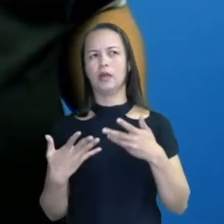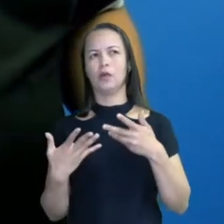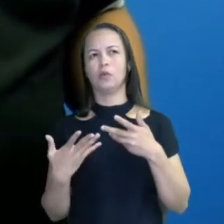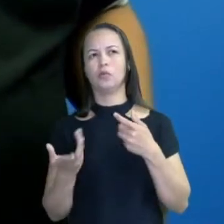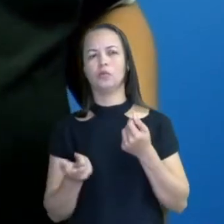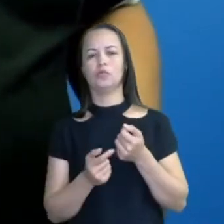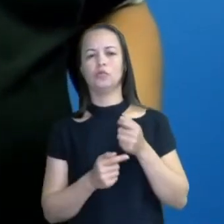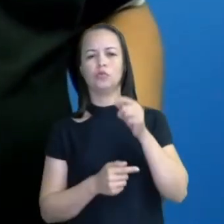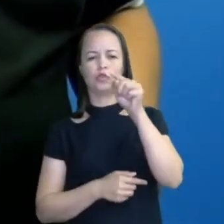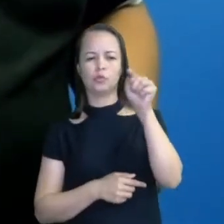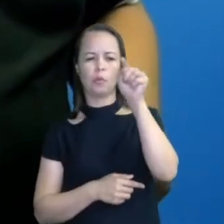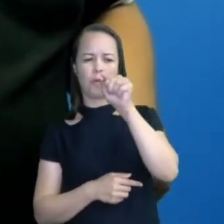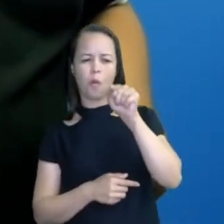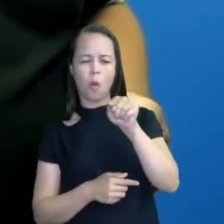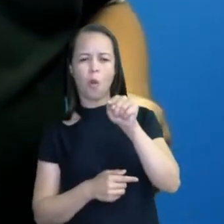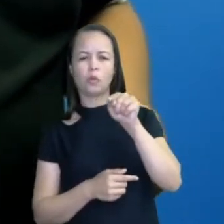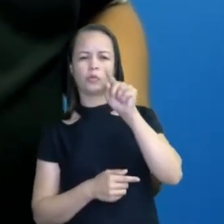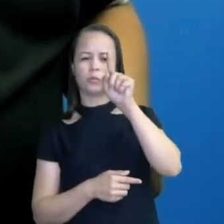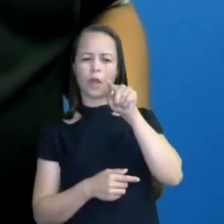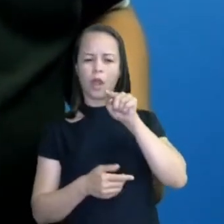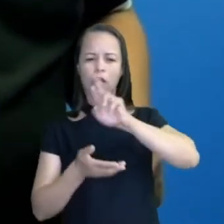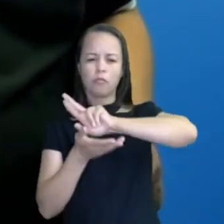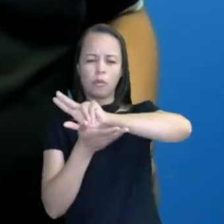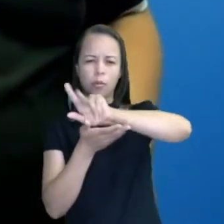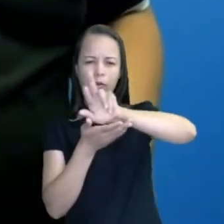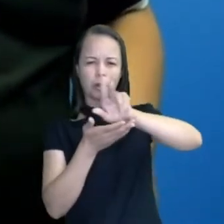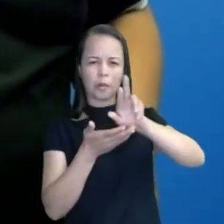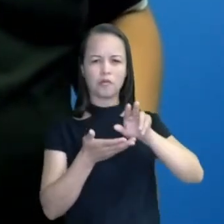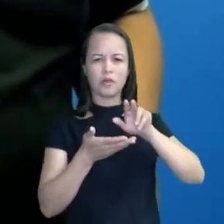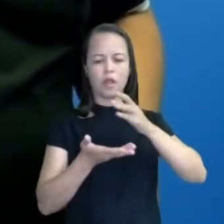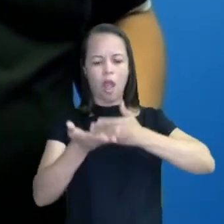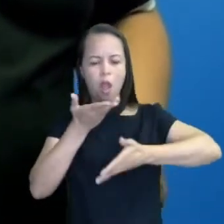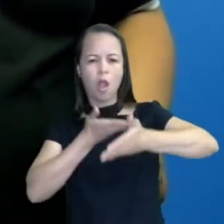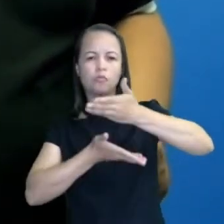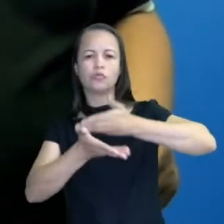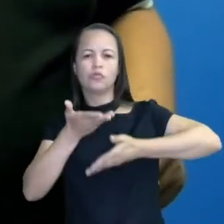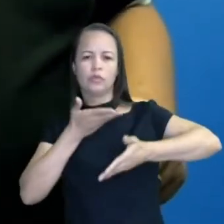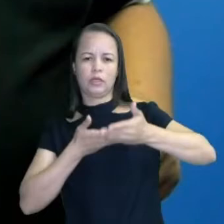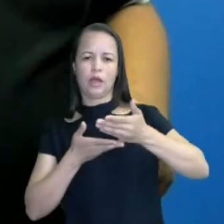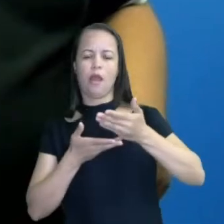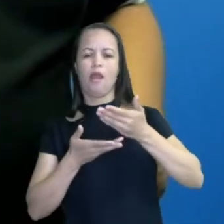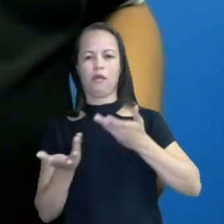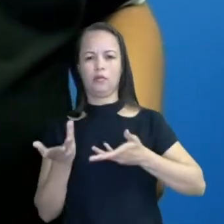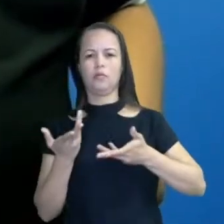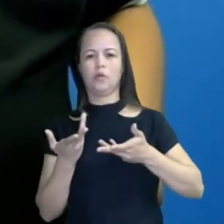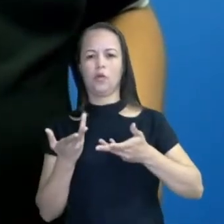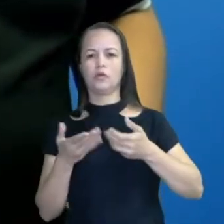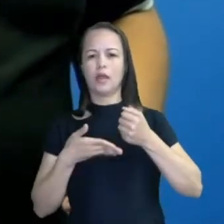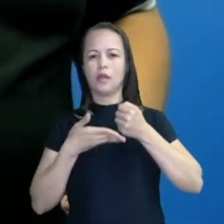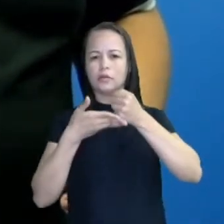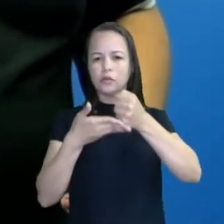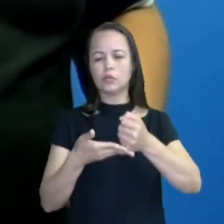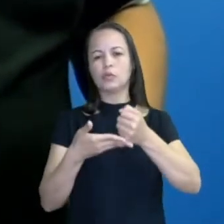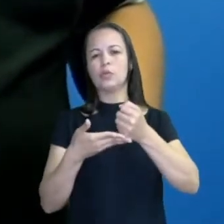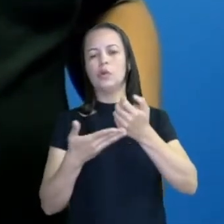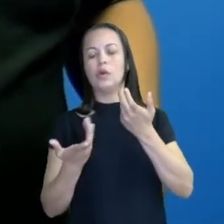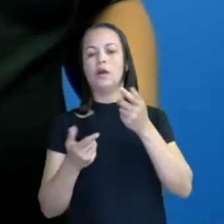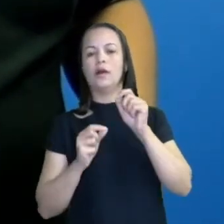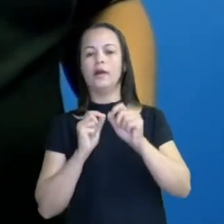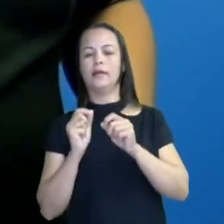pontos vêm para auxiliar nesse processo, nessa tentativa de